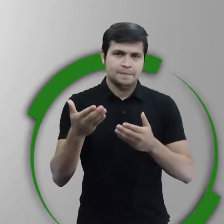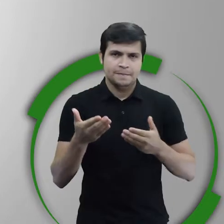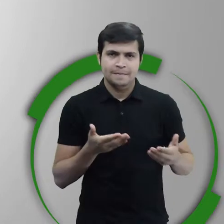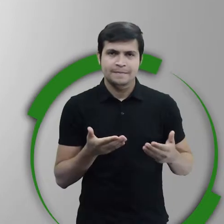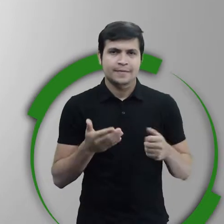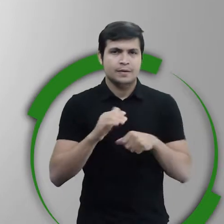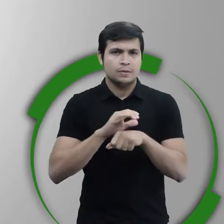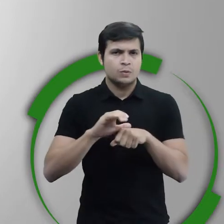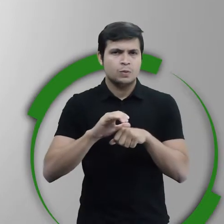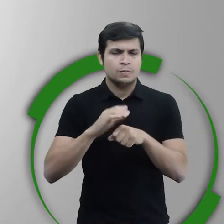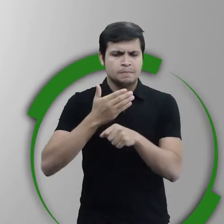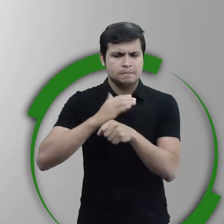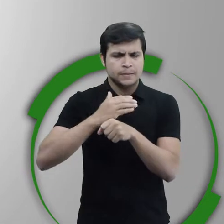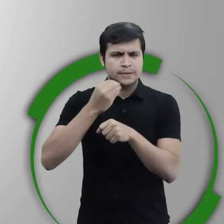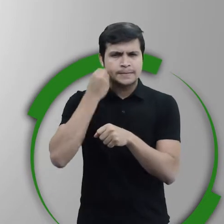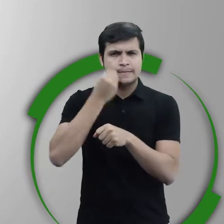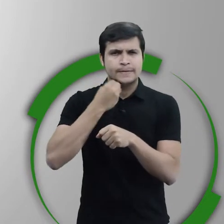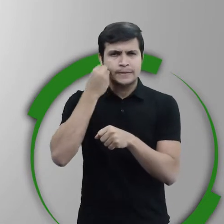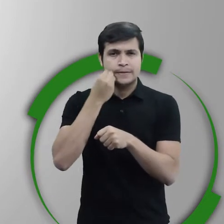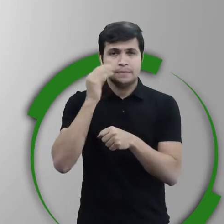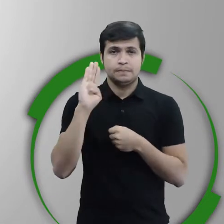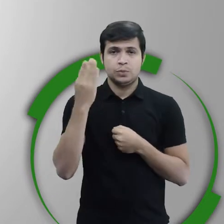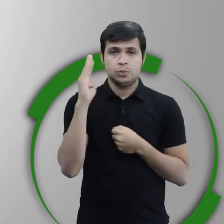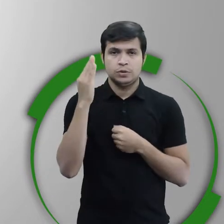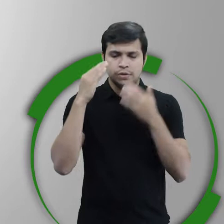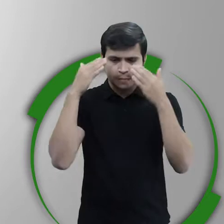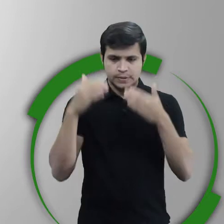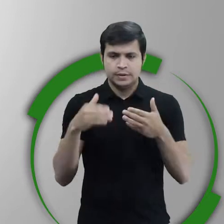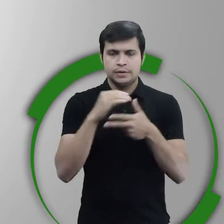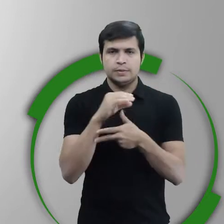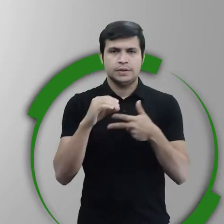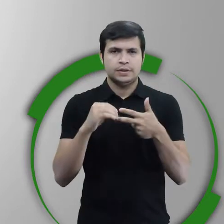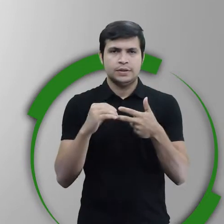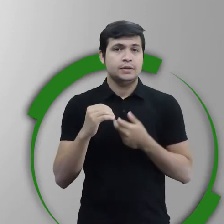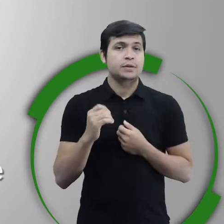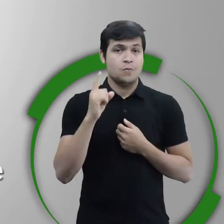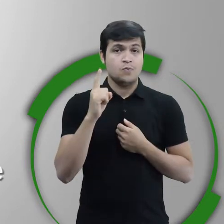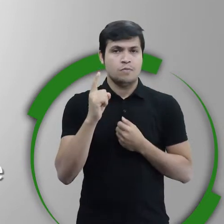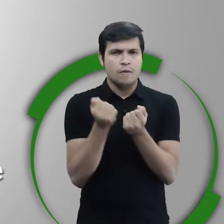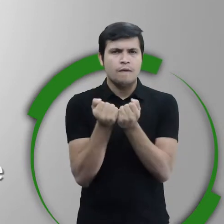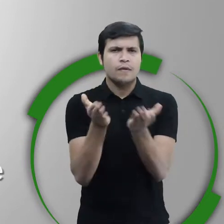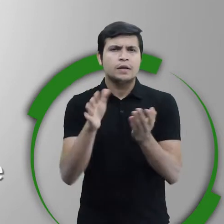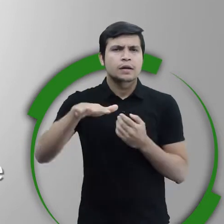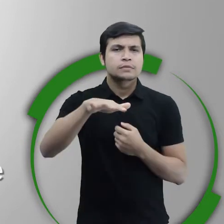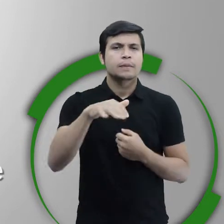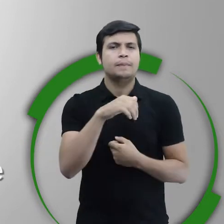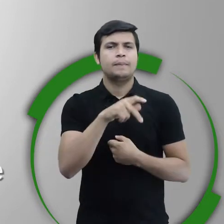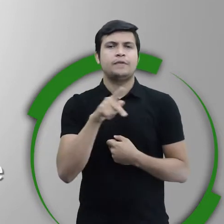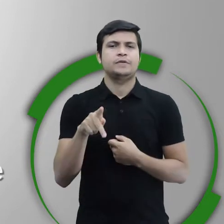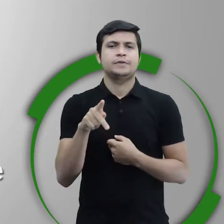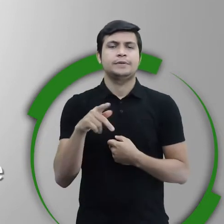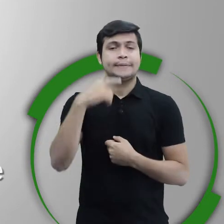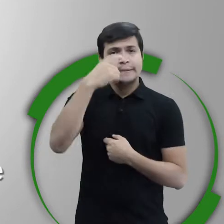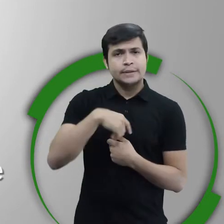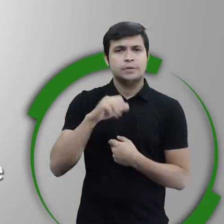Sejam bem-vindos ao curso Práticas Experimentais de Biologia Aplicadas ao Enem 1 para professores. Me chamo Aline Ribeiro, sou